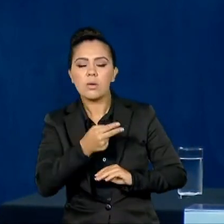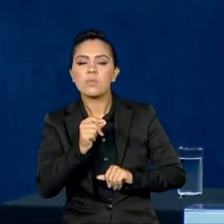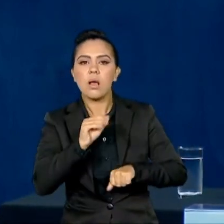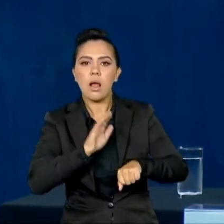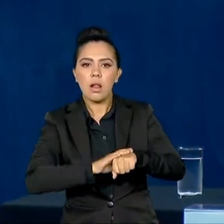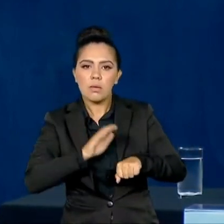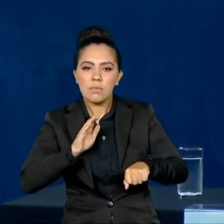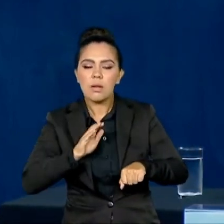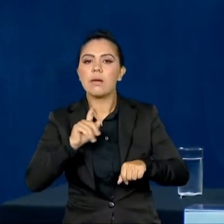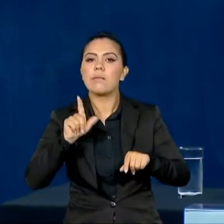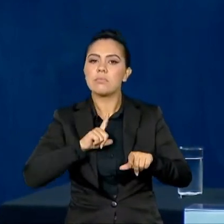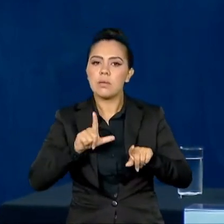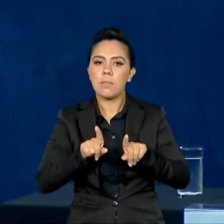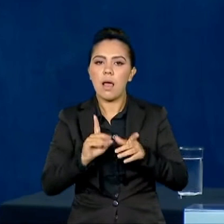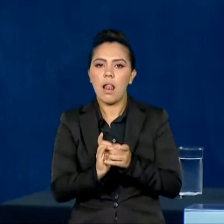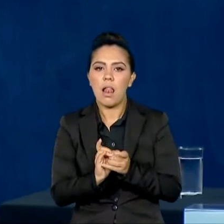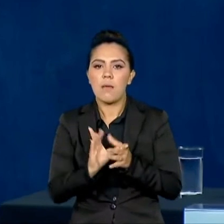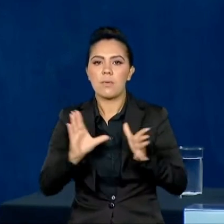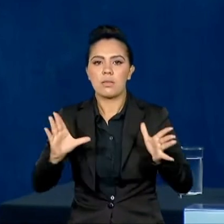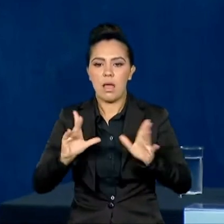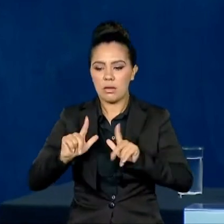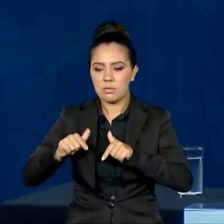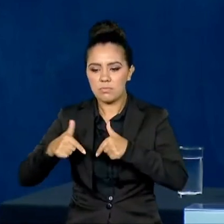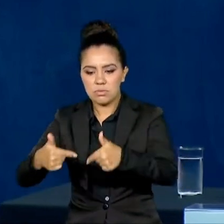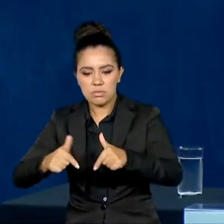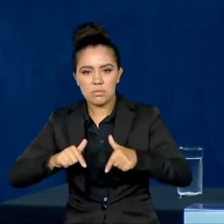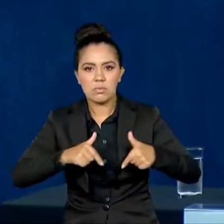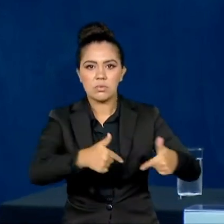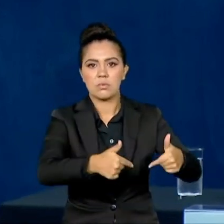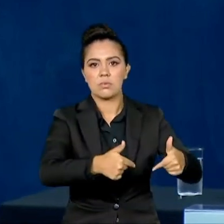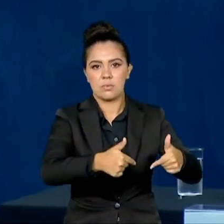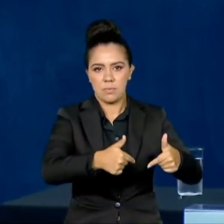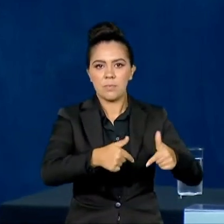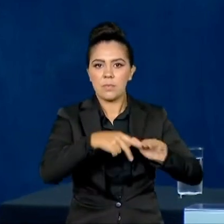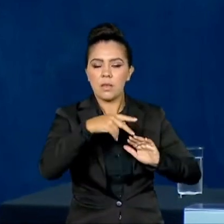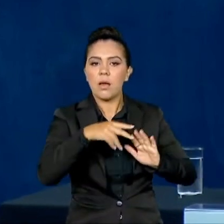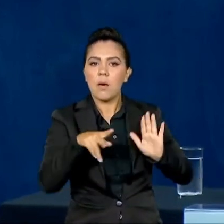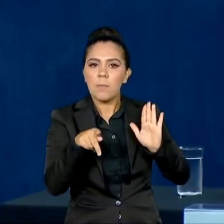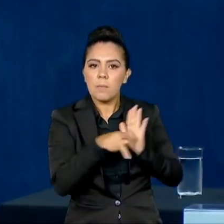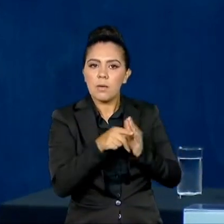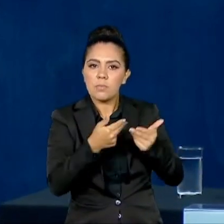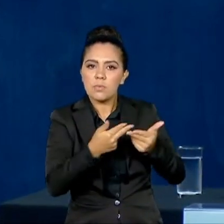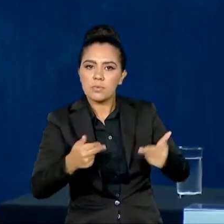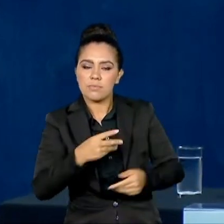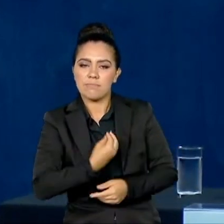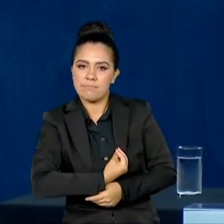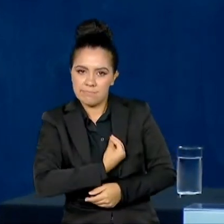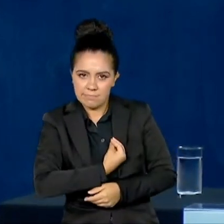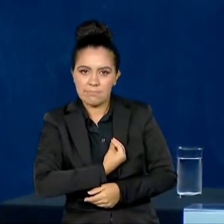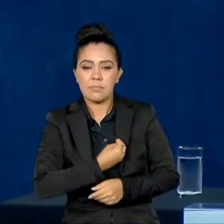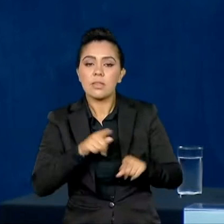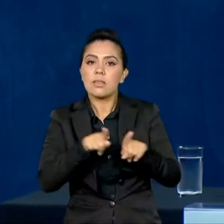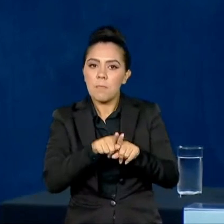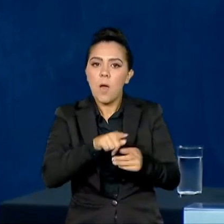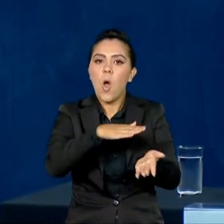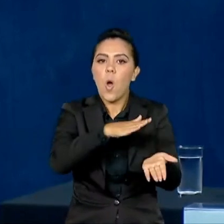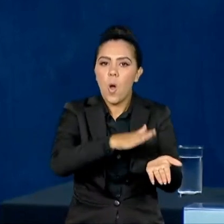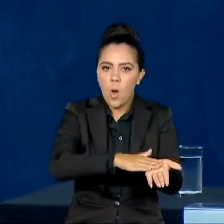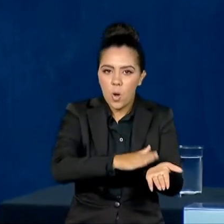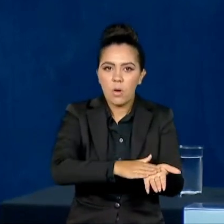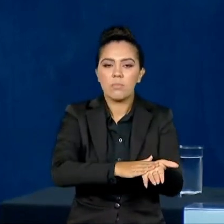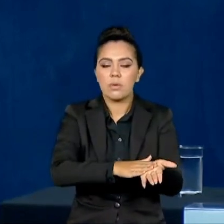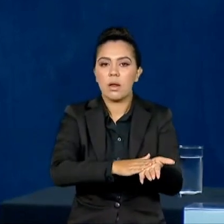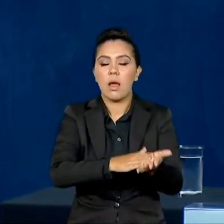de elaborar e de realizar os seus próprios projetos de vida. É, contudo, também cobrar-lhes